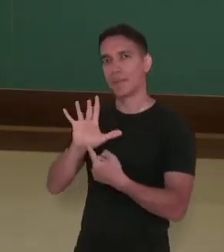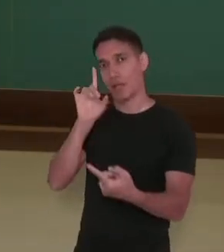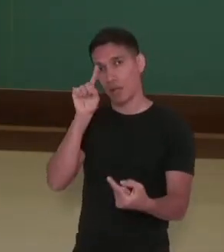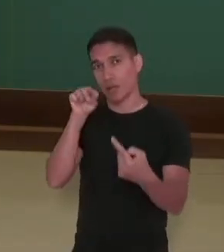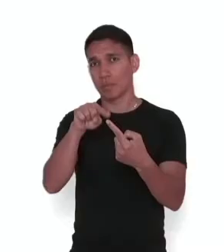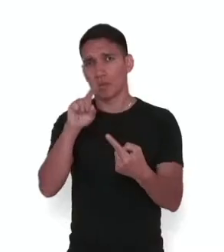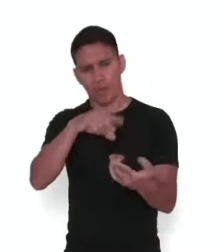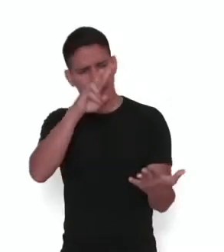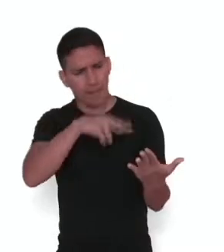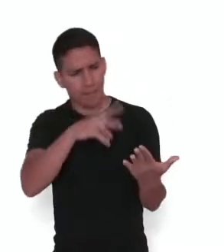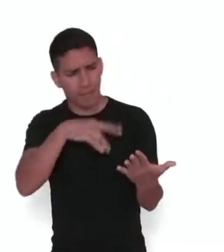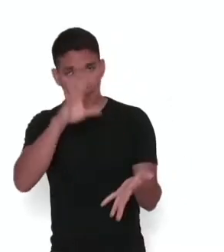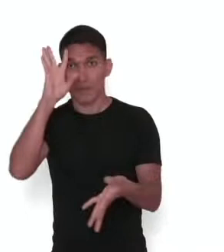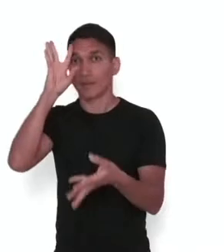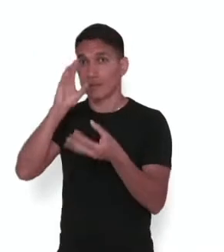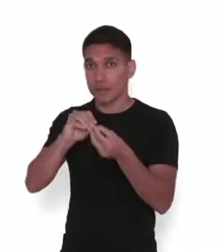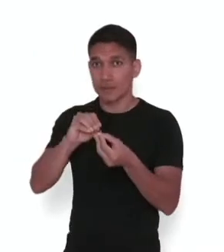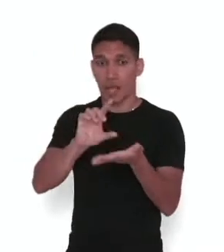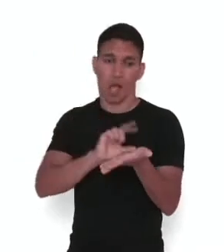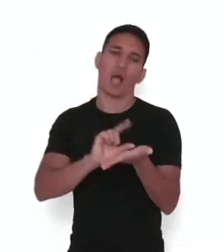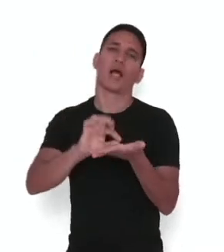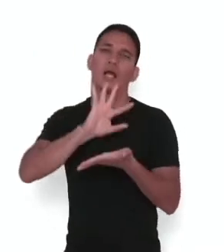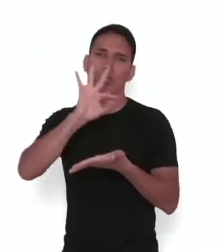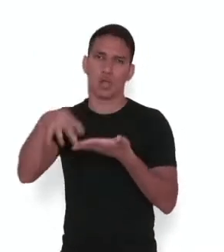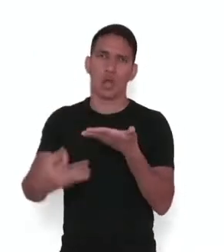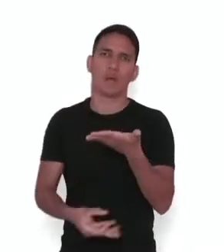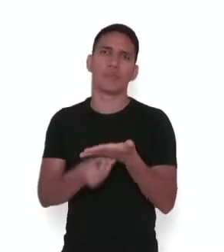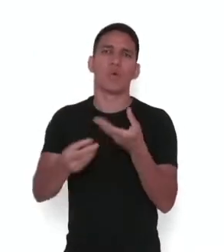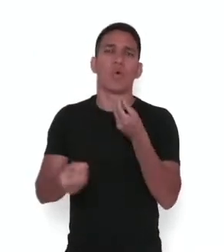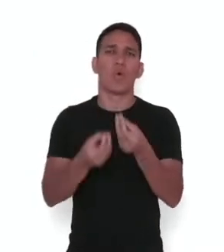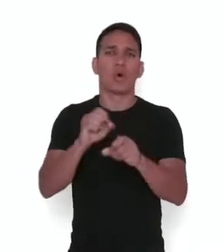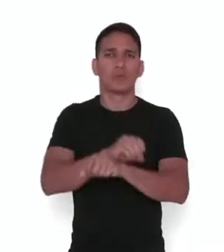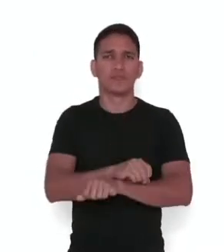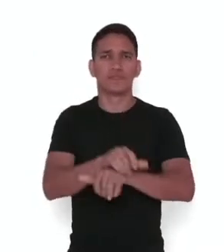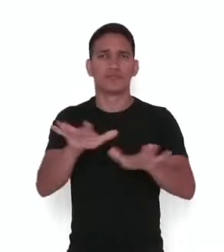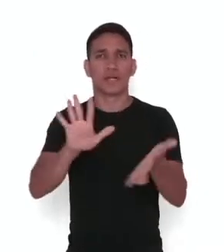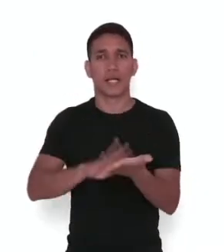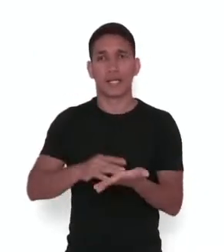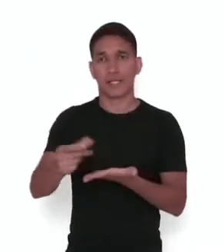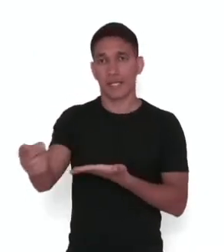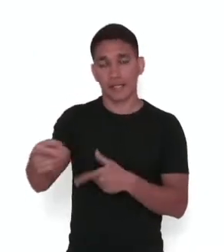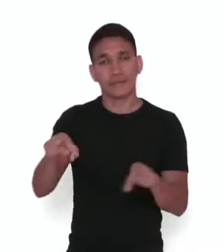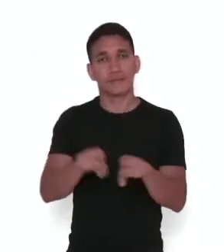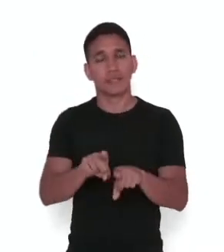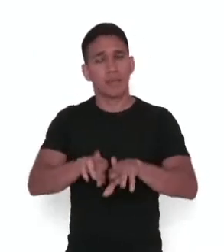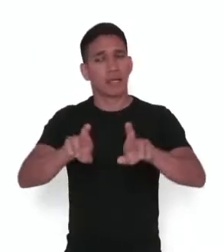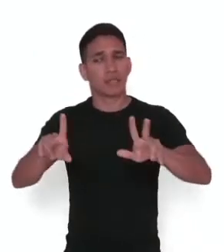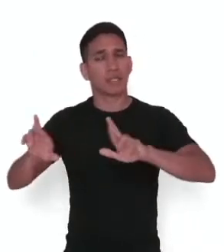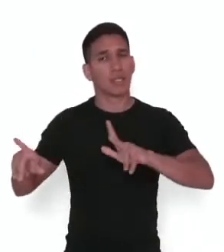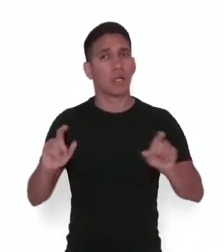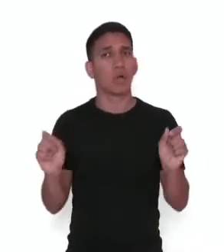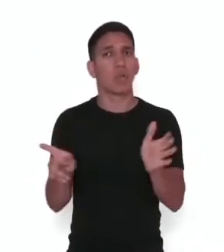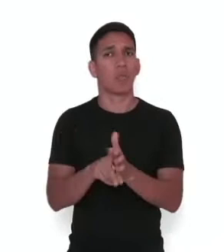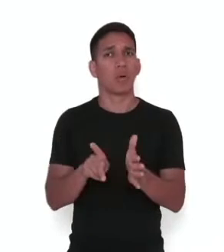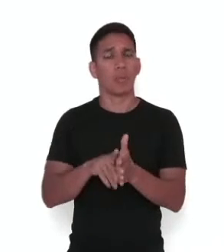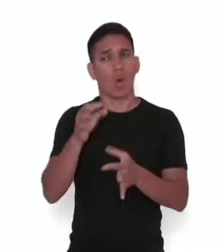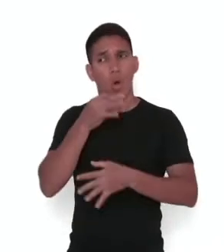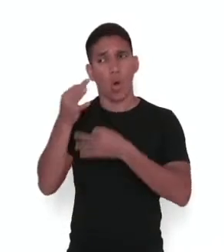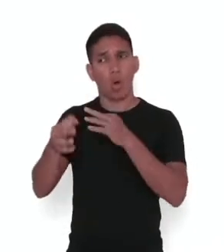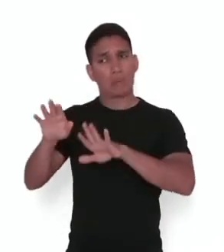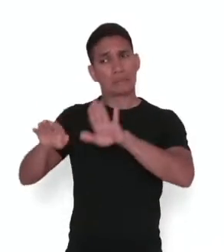e interpretar um artigo de opinião, a viralização do senso comum, distinguir um fato da opinião relativa a este